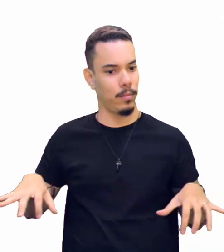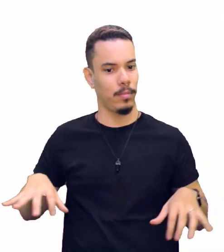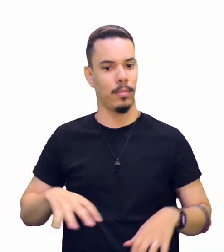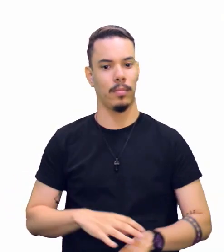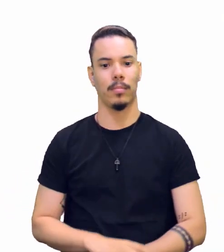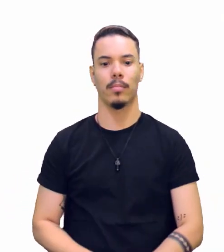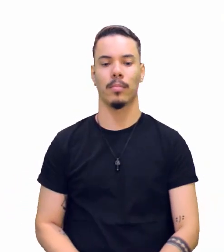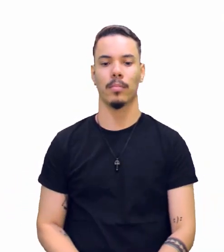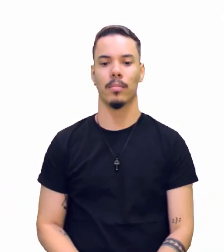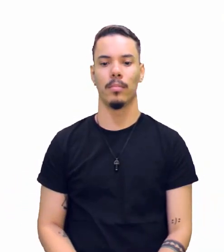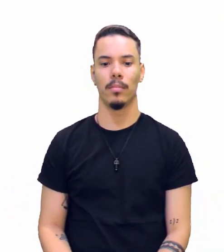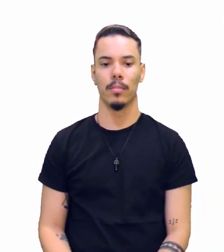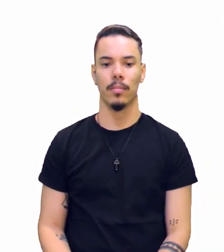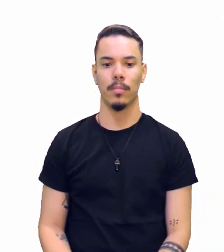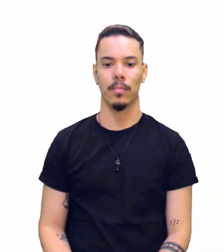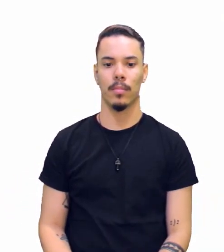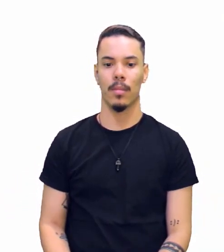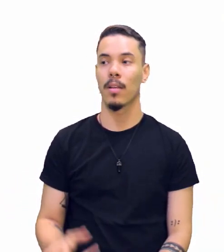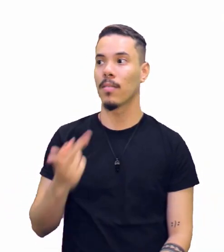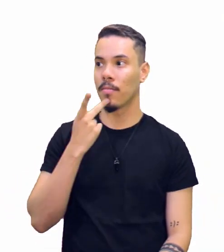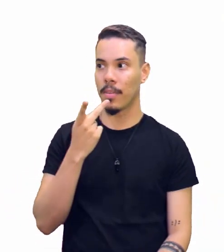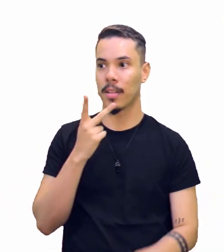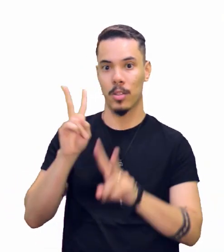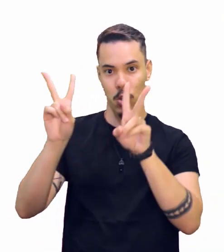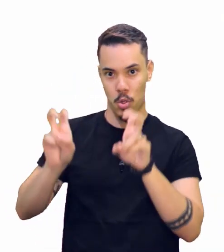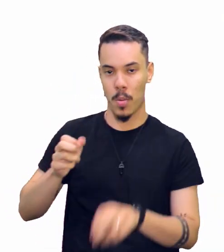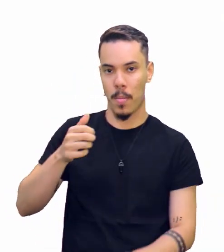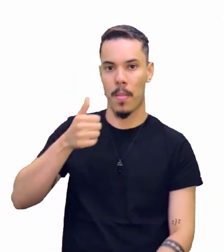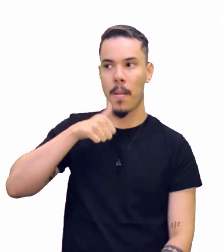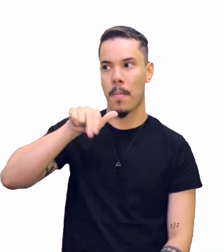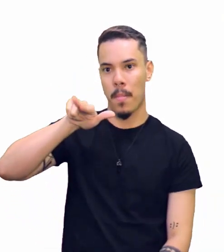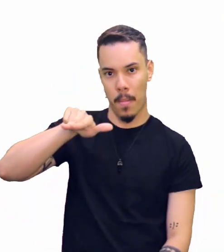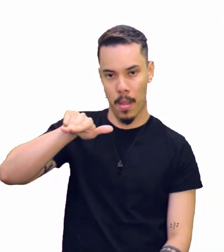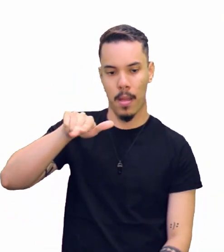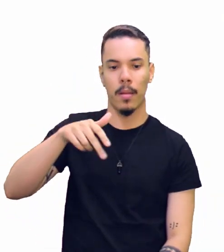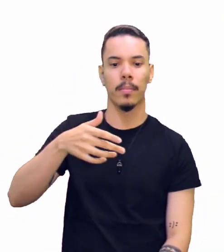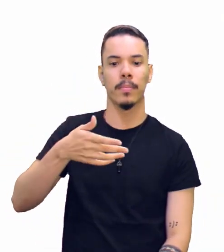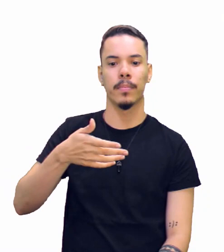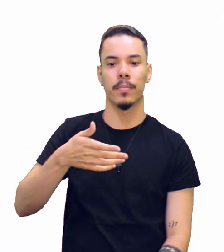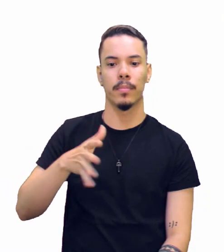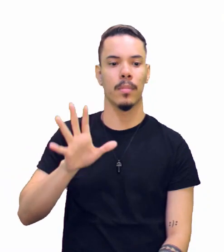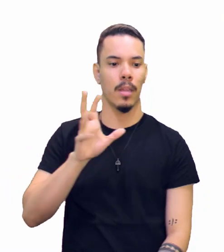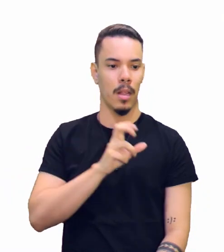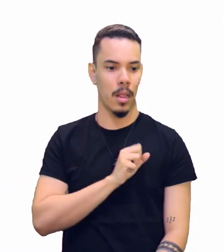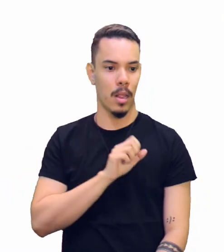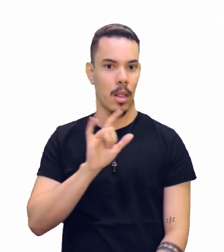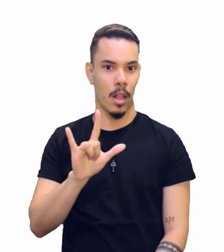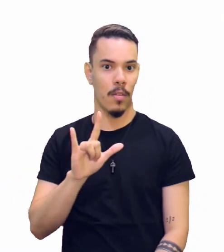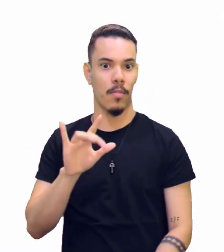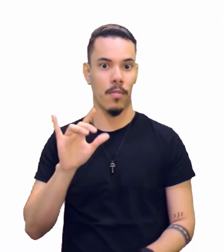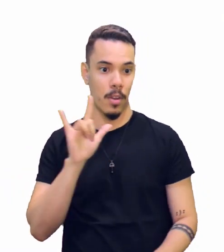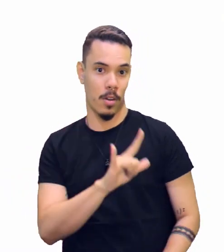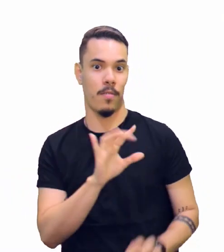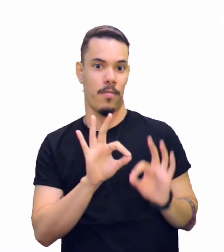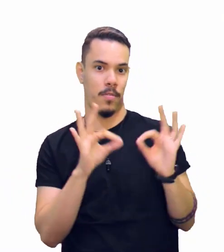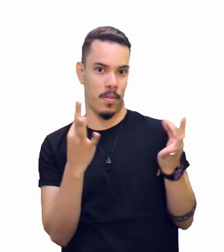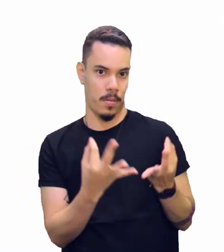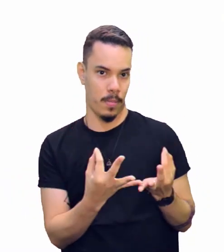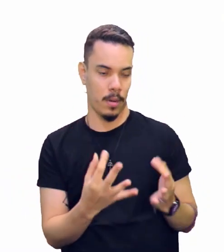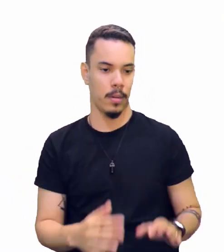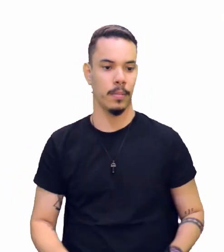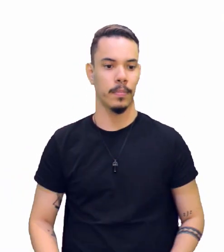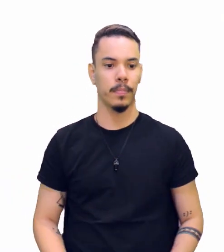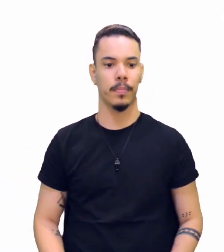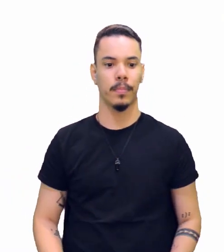of my sister falando na minha irmã da minha irmã aí ele diz I love my family Eu amo a minha família